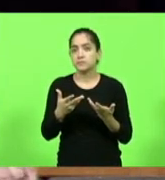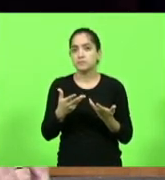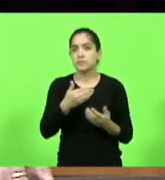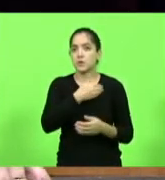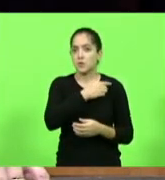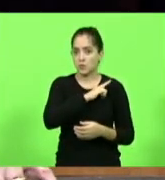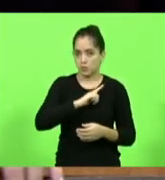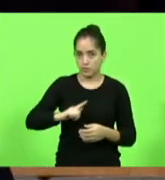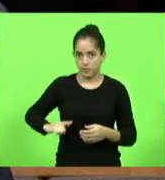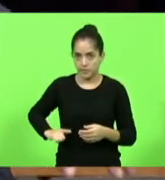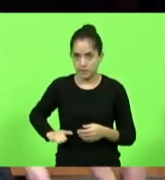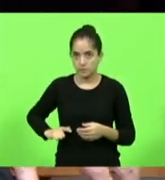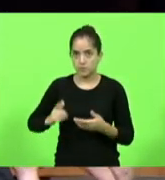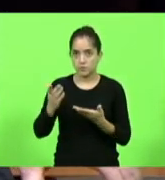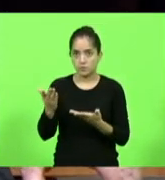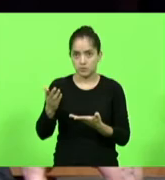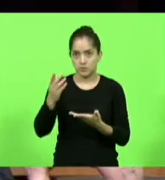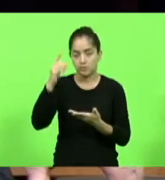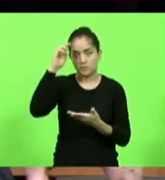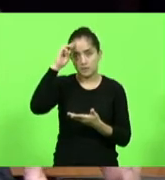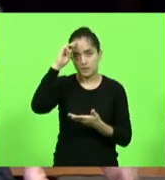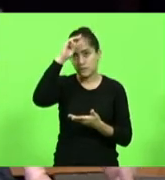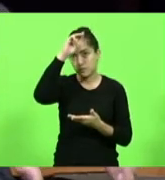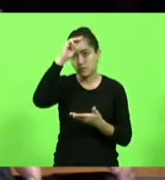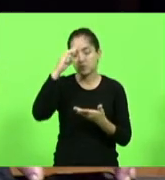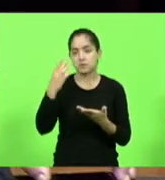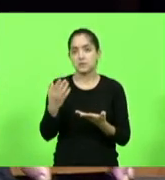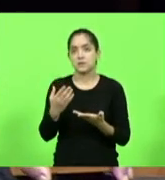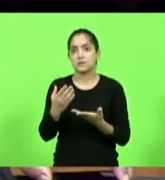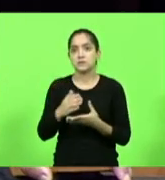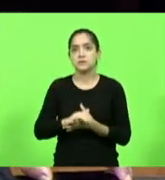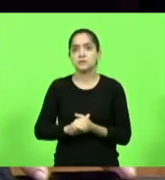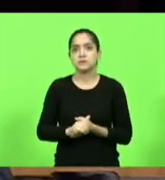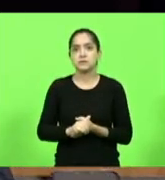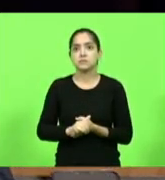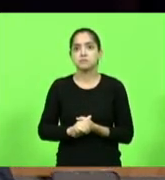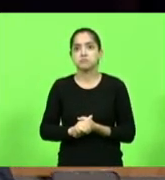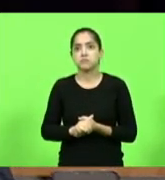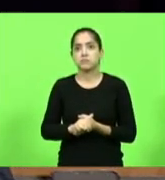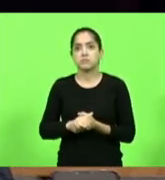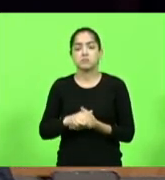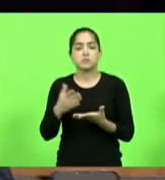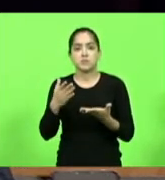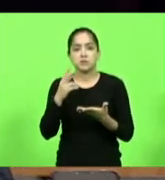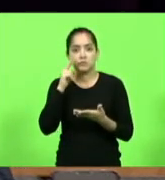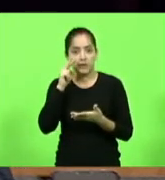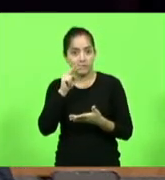governador Carlos Moisés, se não está nos ouvindo,